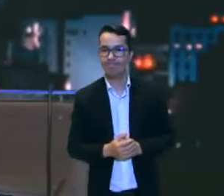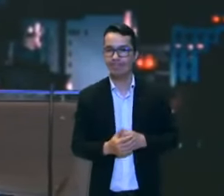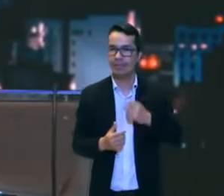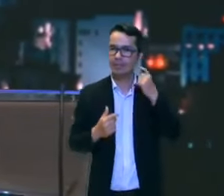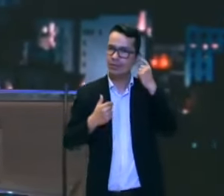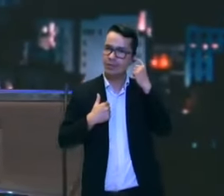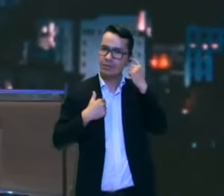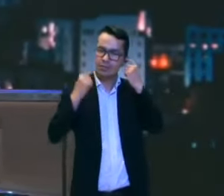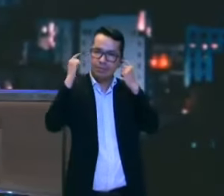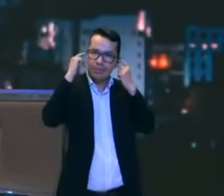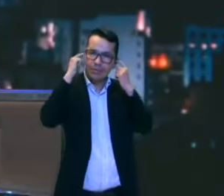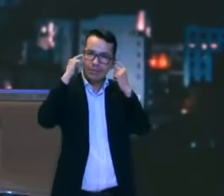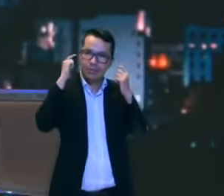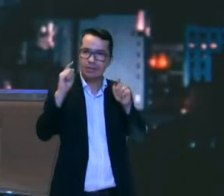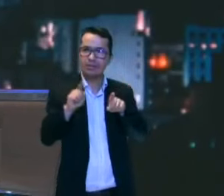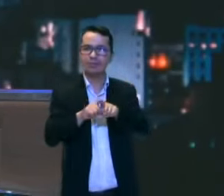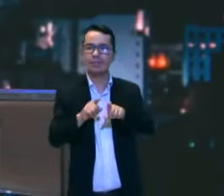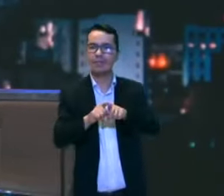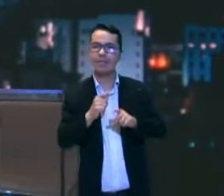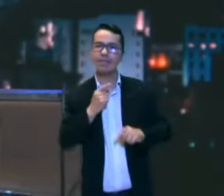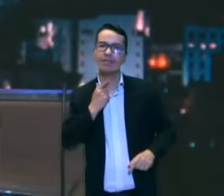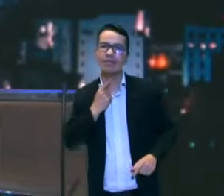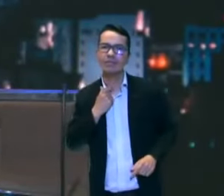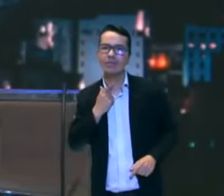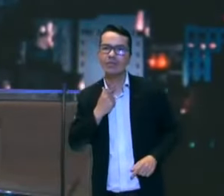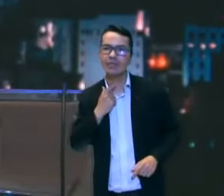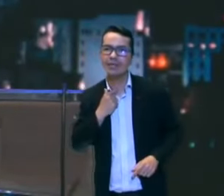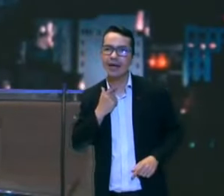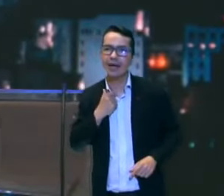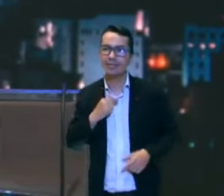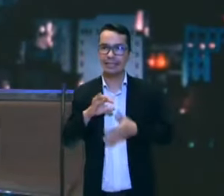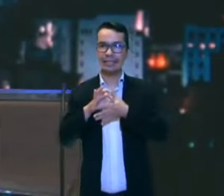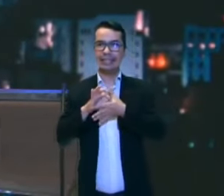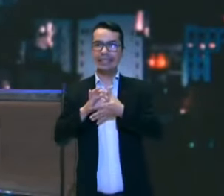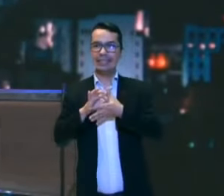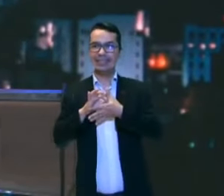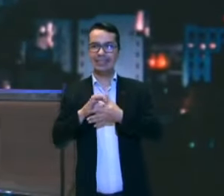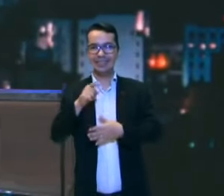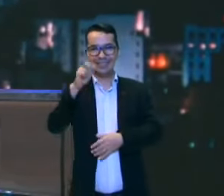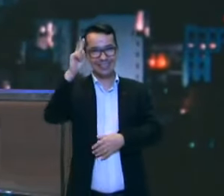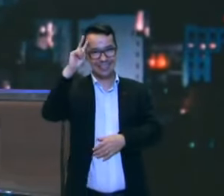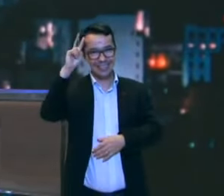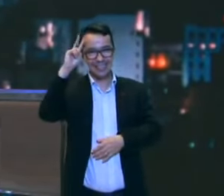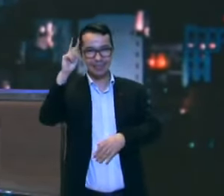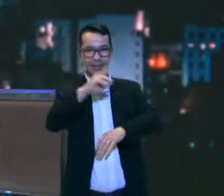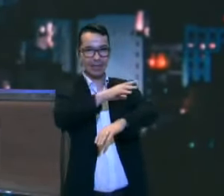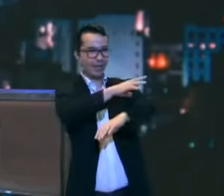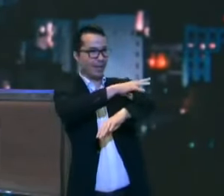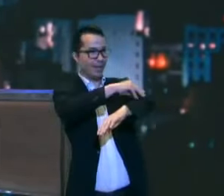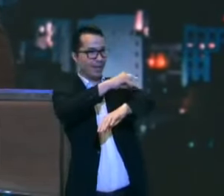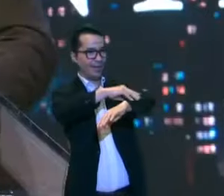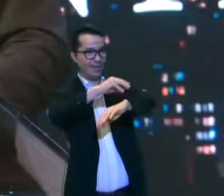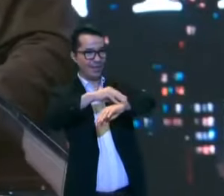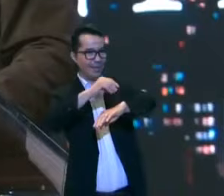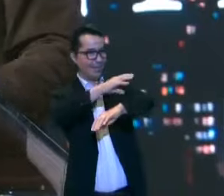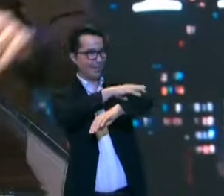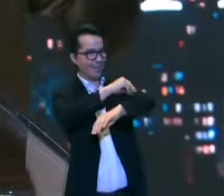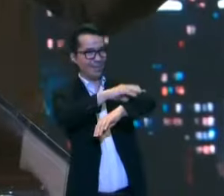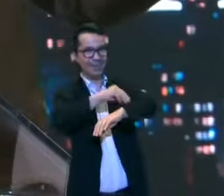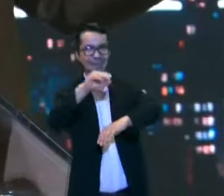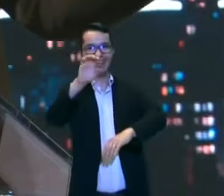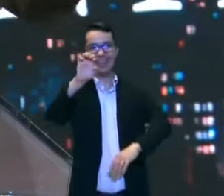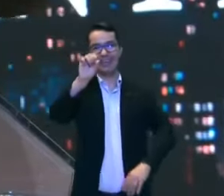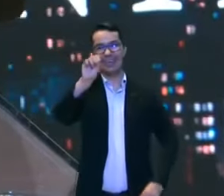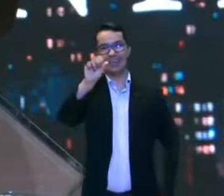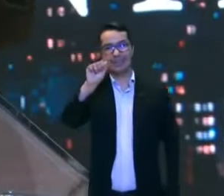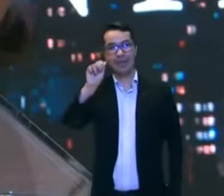da carne, é Esaú. Ele é atiçado pelo desejo da carne. Um dia, depois